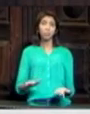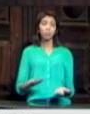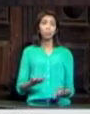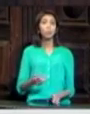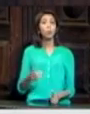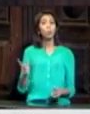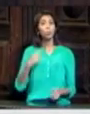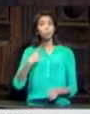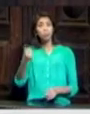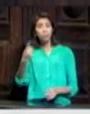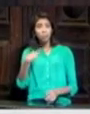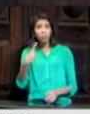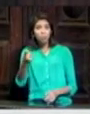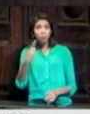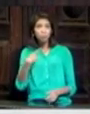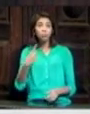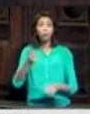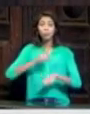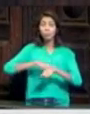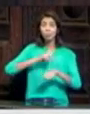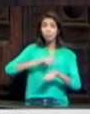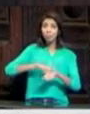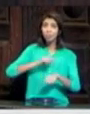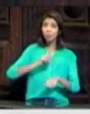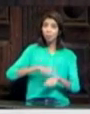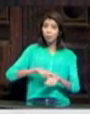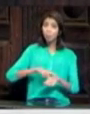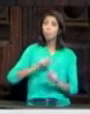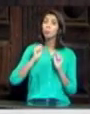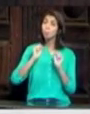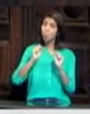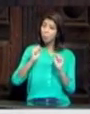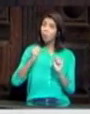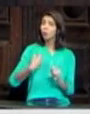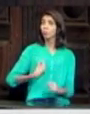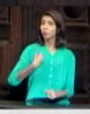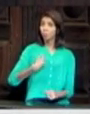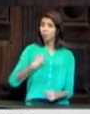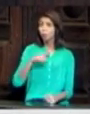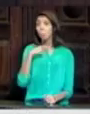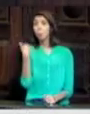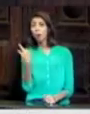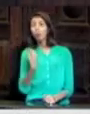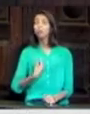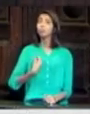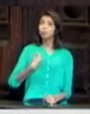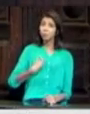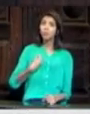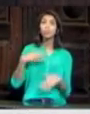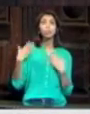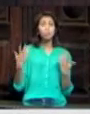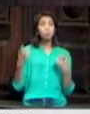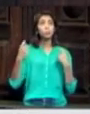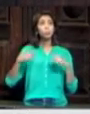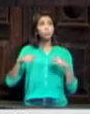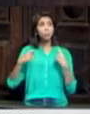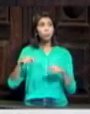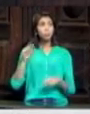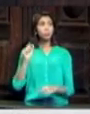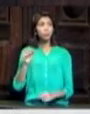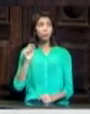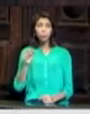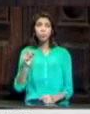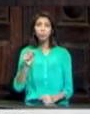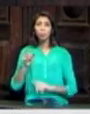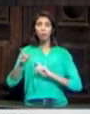Esse trajeto, esse tempo, significa vidas. Então é preciso que